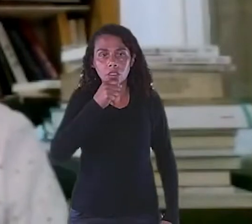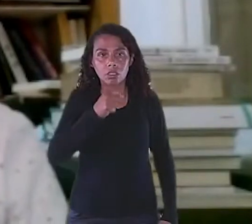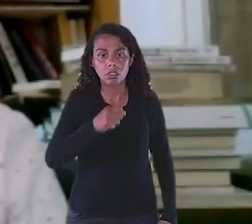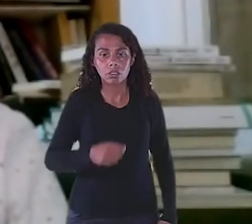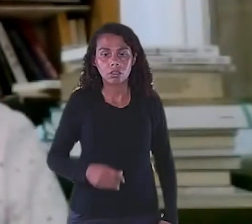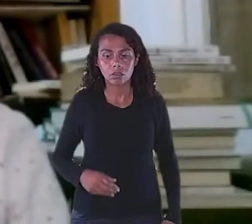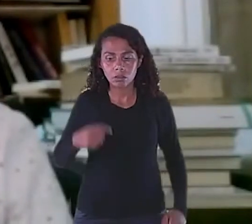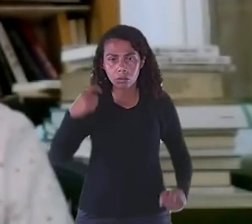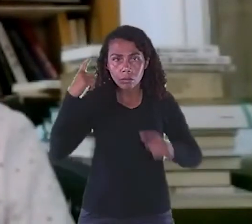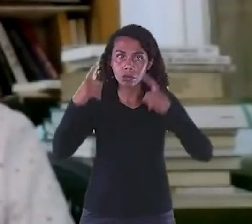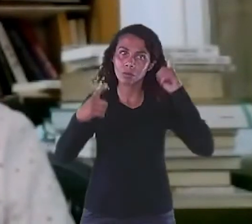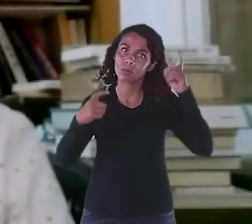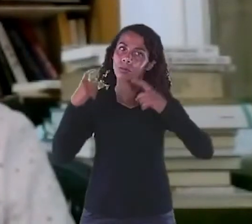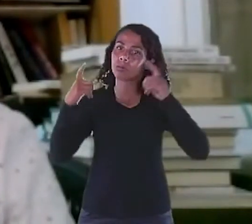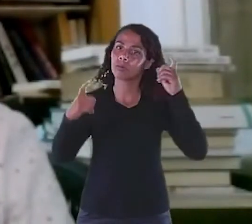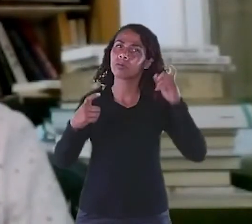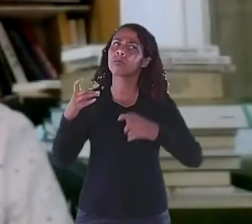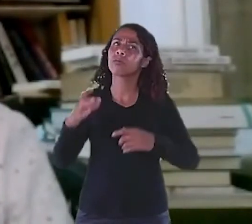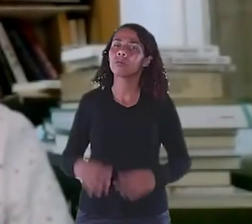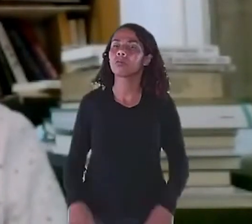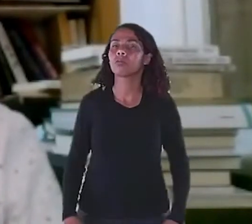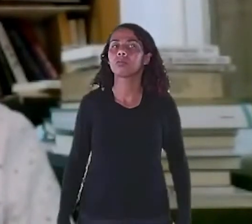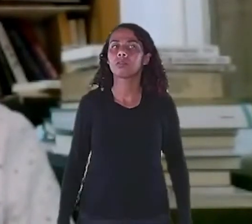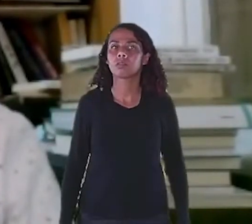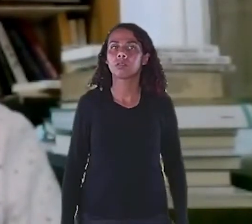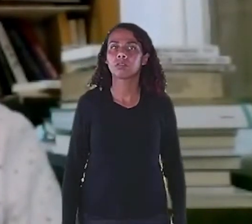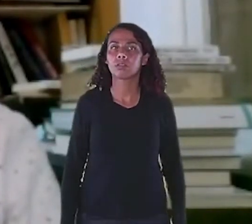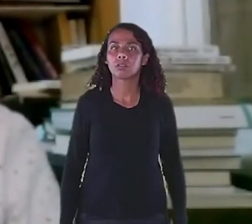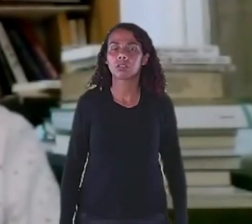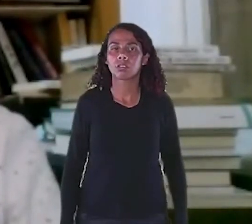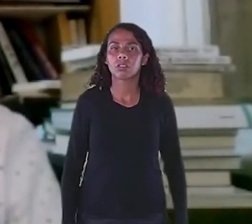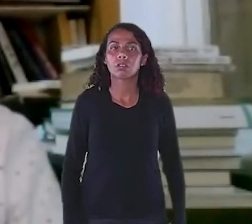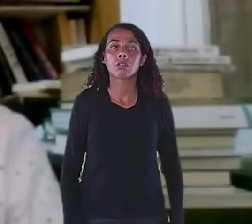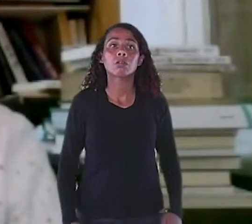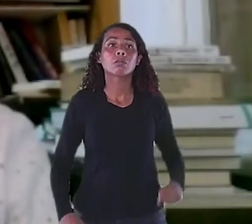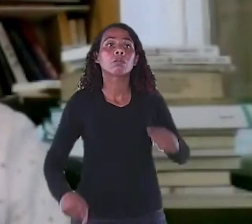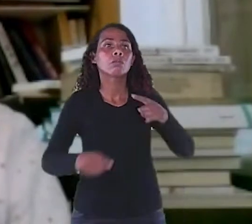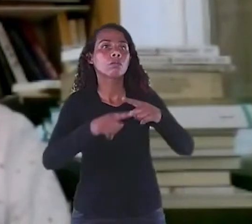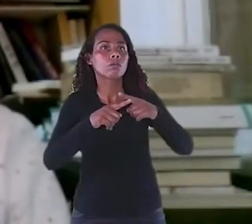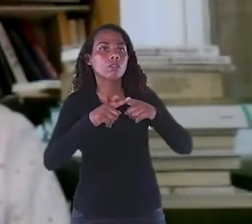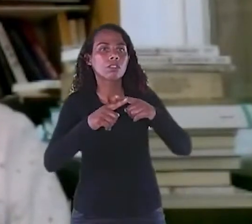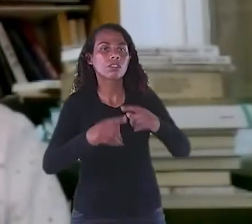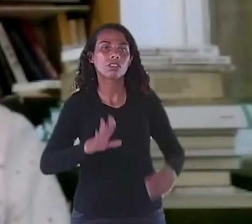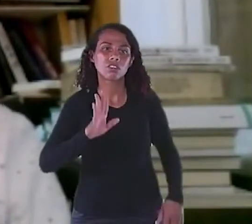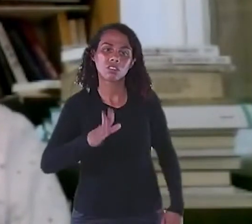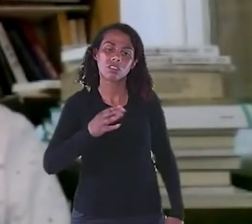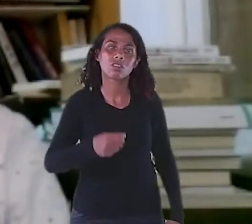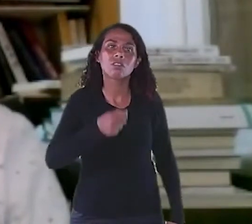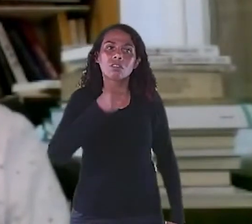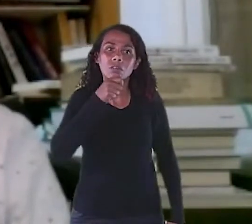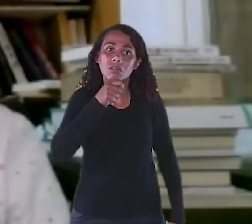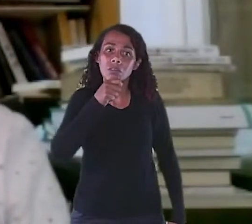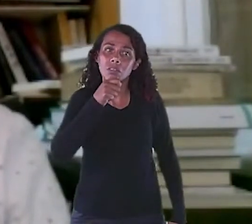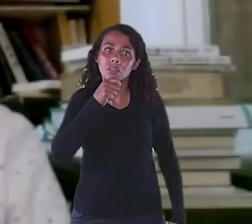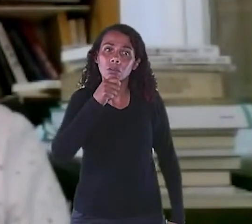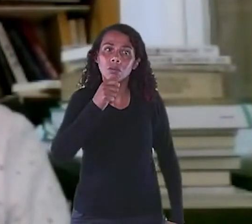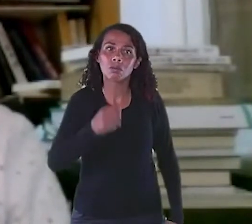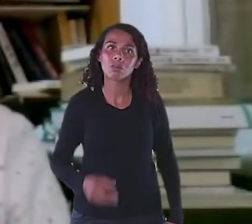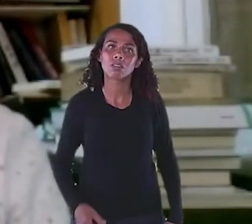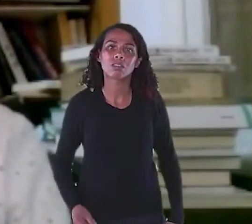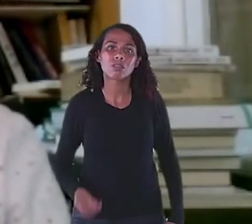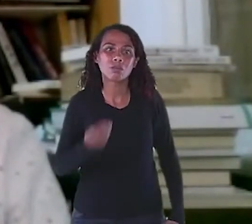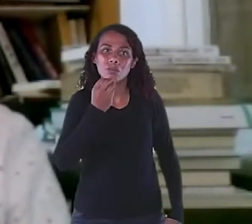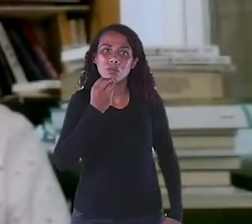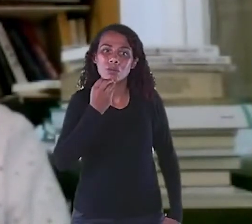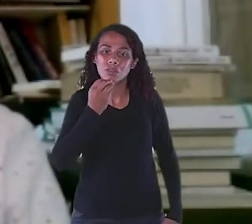dentistas. E ele podia cometer uma barbeiragem ali, pois bem nesse momento, um prefeito de